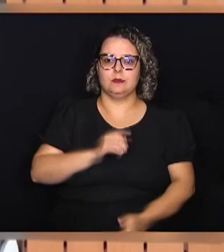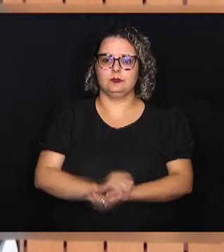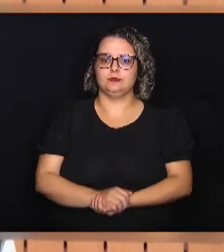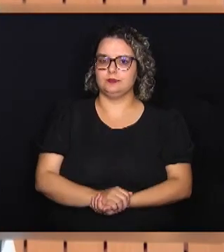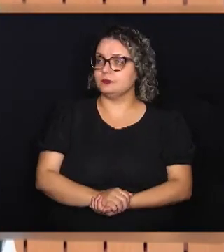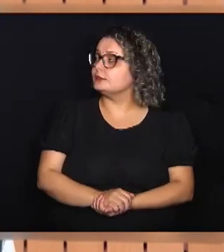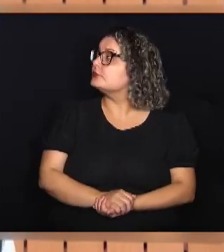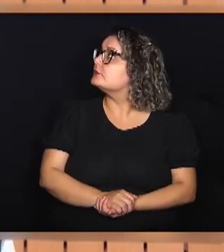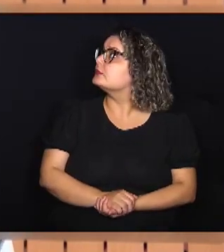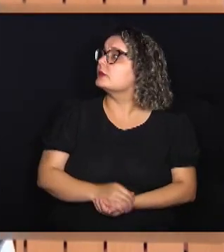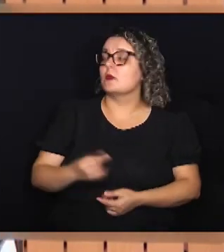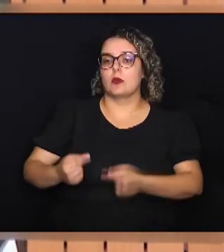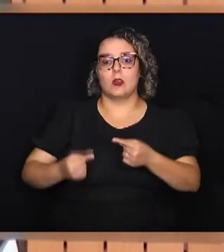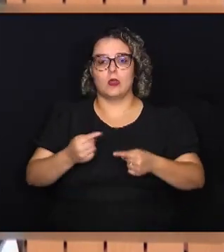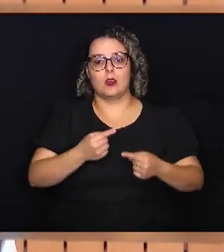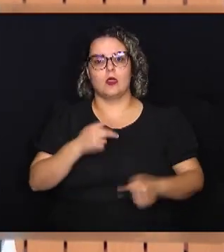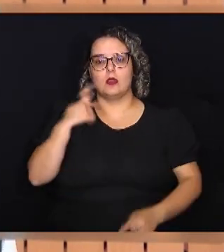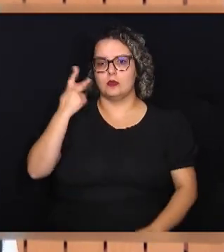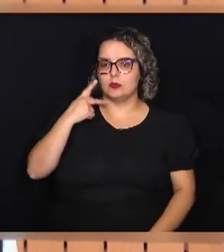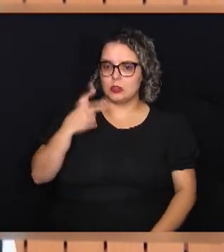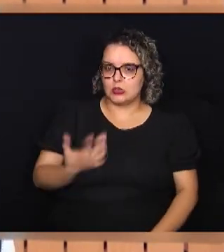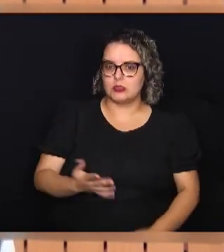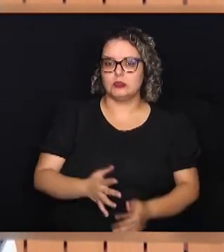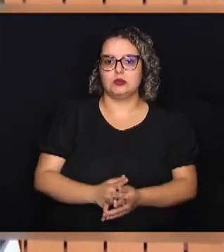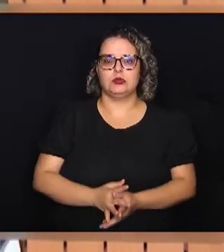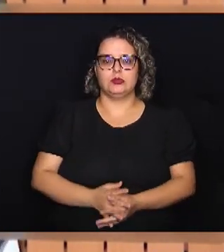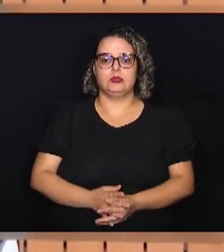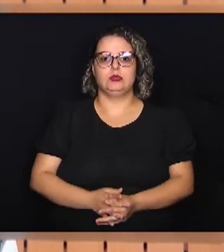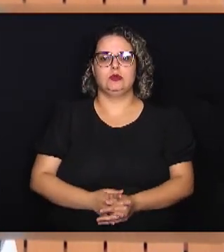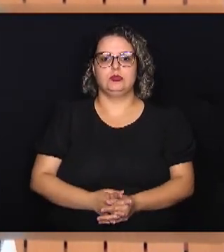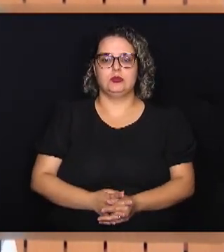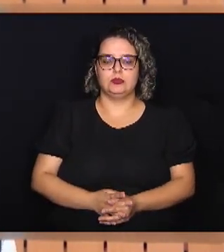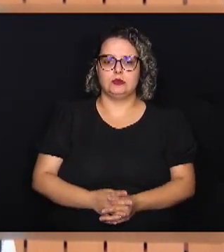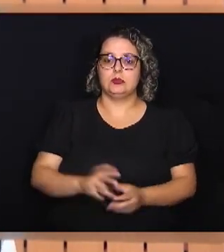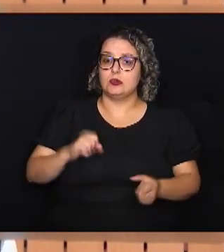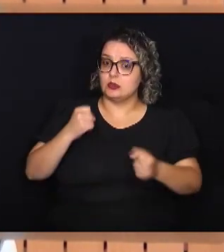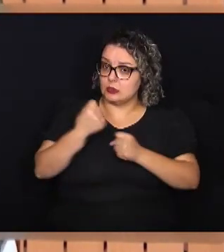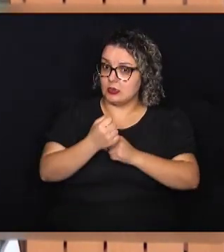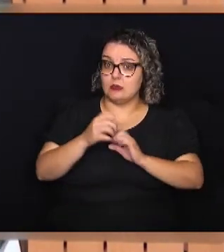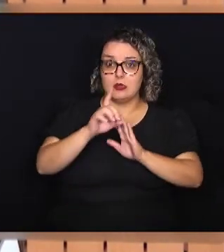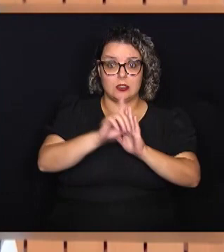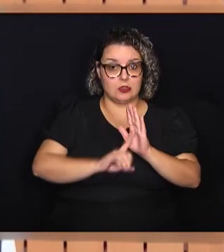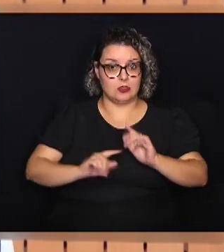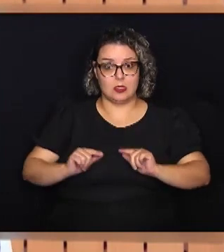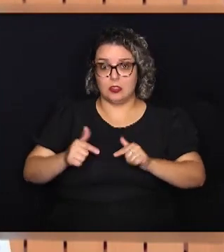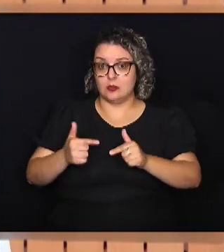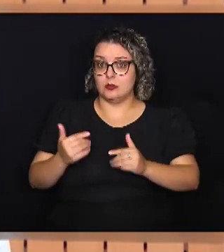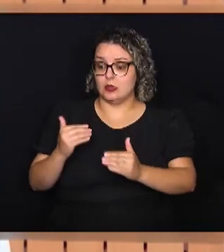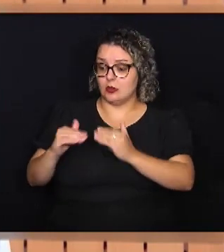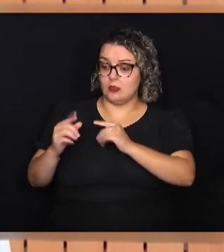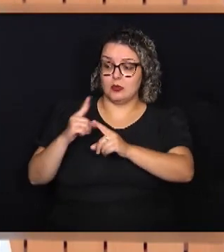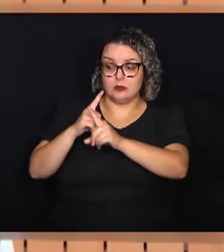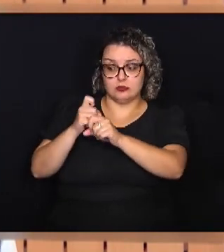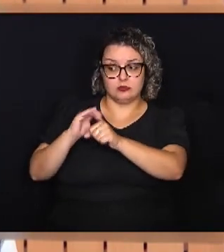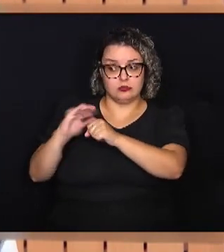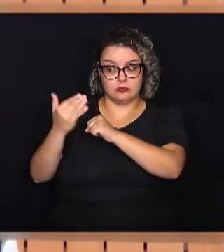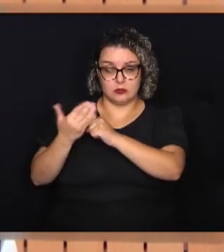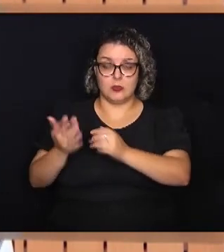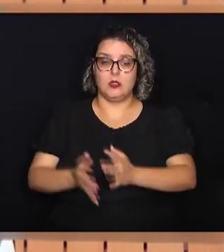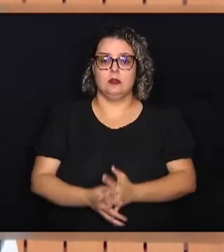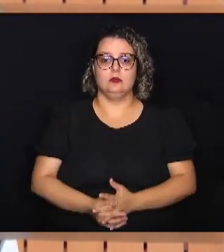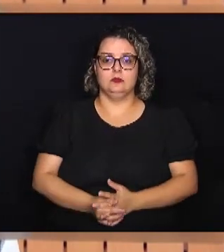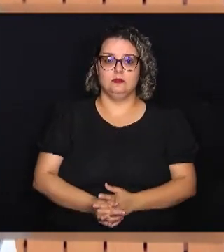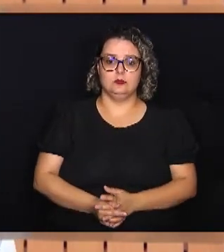gente debate muito a questão política, a questão da defesa dos direitos, a luta antifascista, que é muito